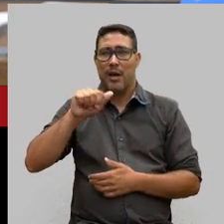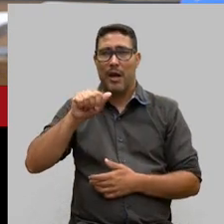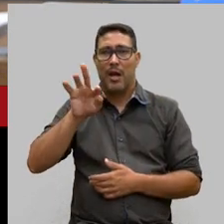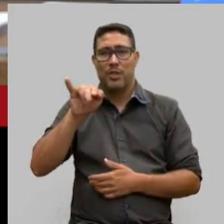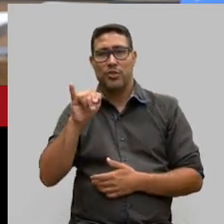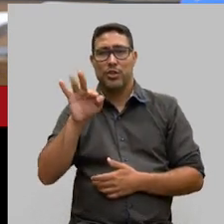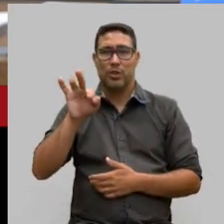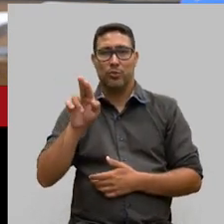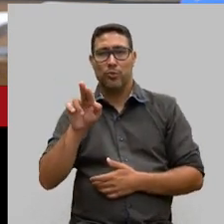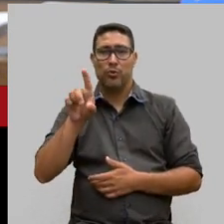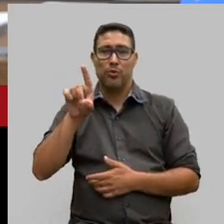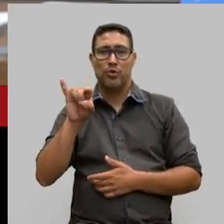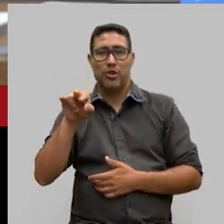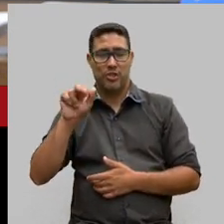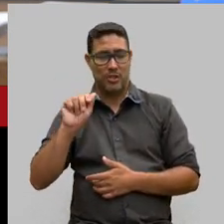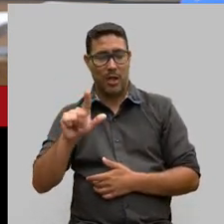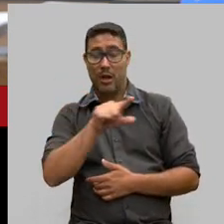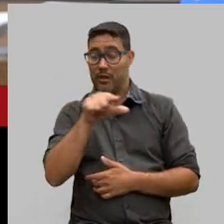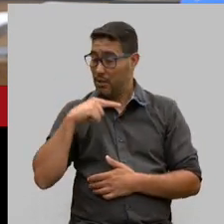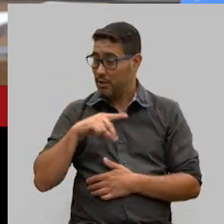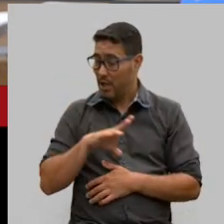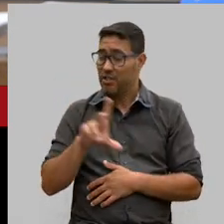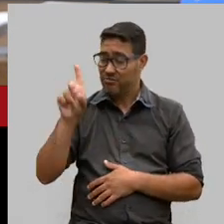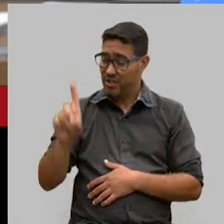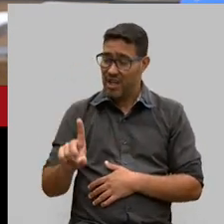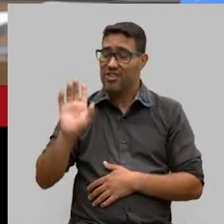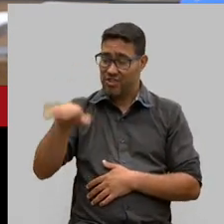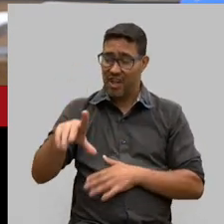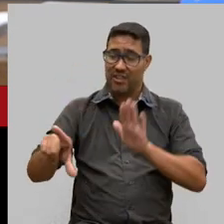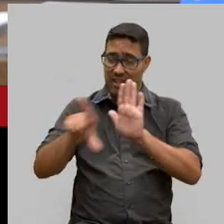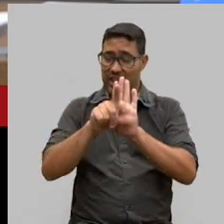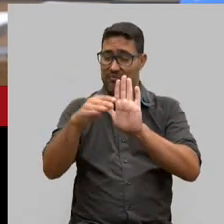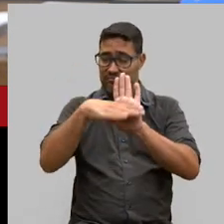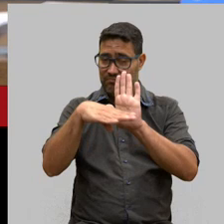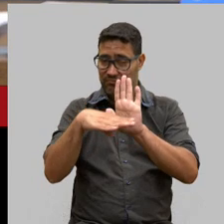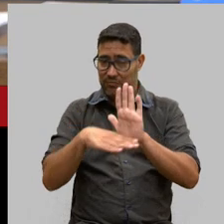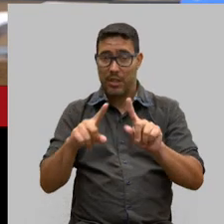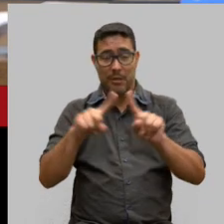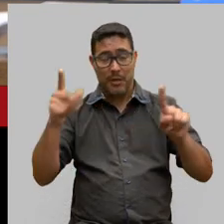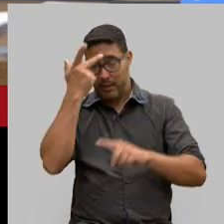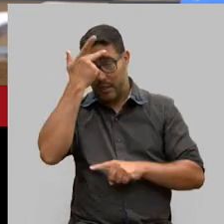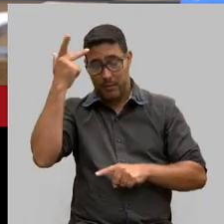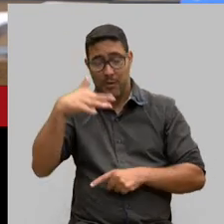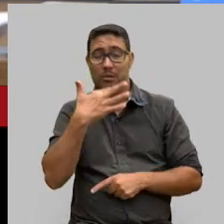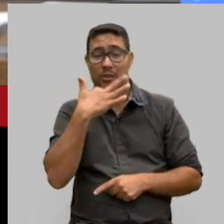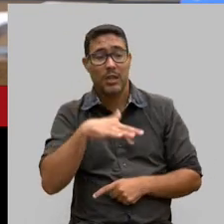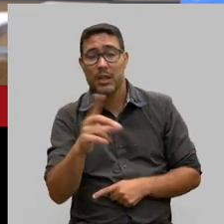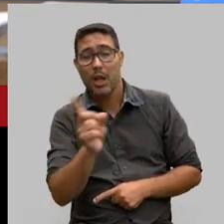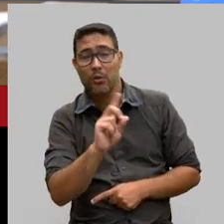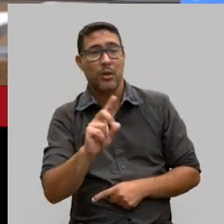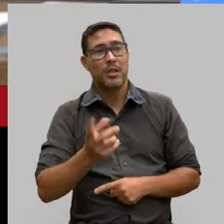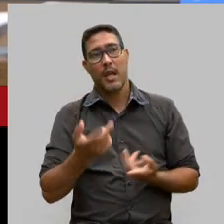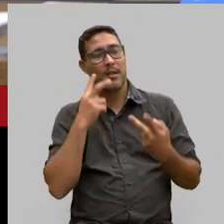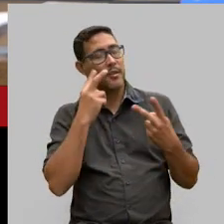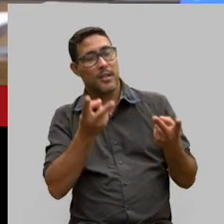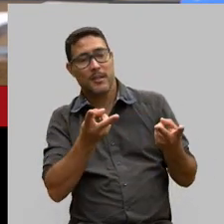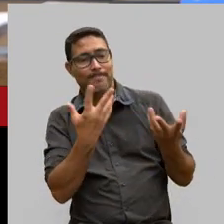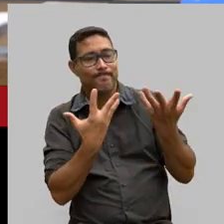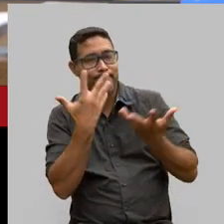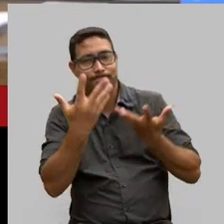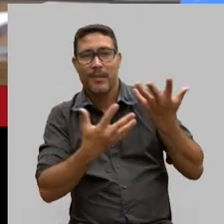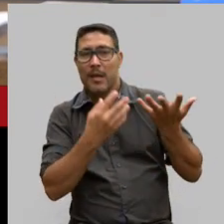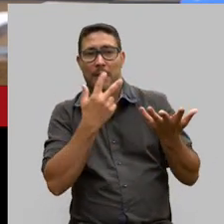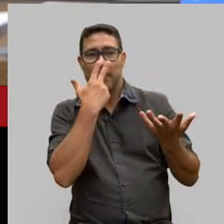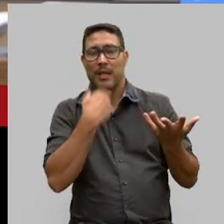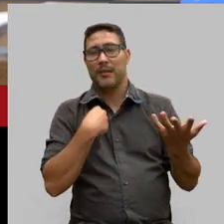gente já tem o direito previsto já tem o direito regulamentado na lei mas as pessoas desconhecem descumprem esse direito acredito que a